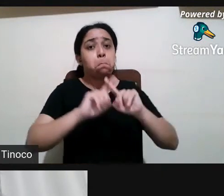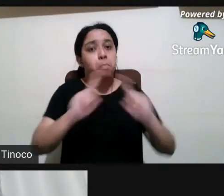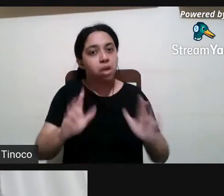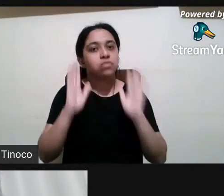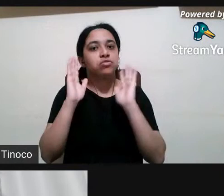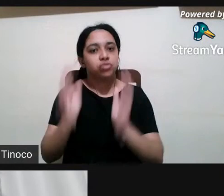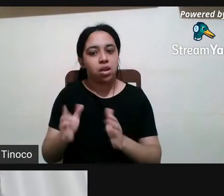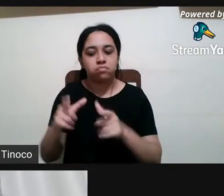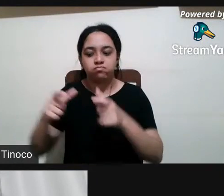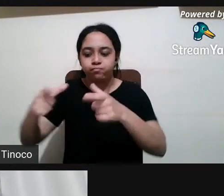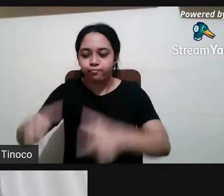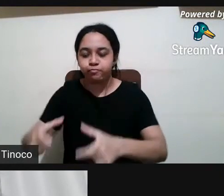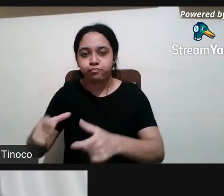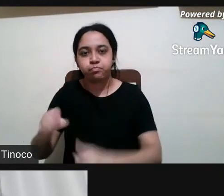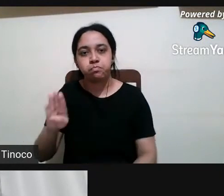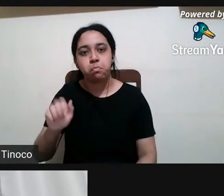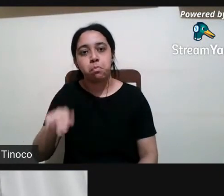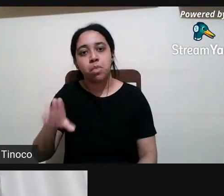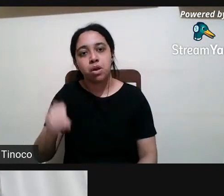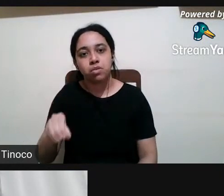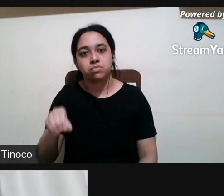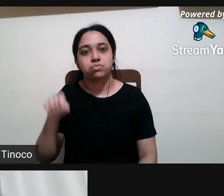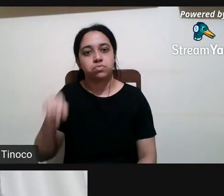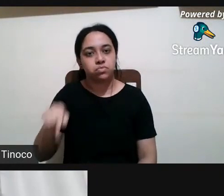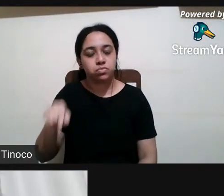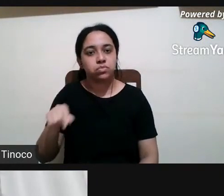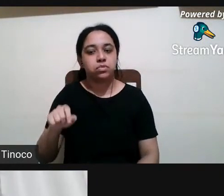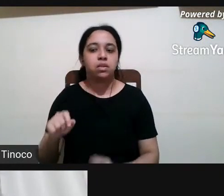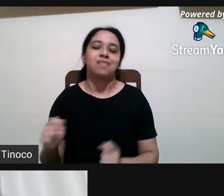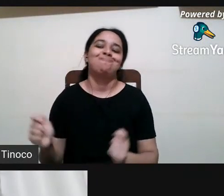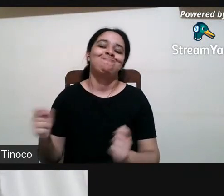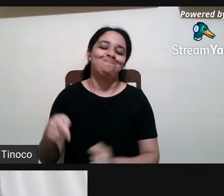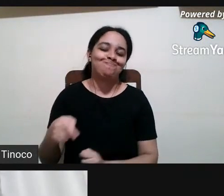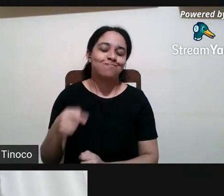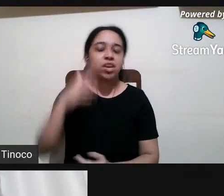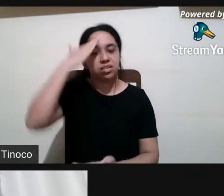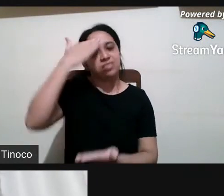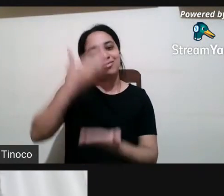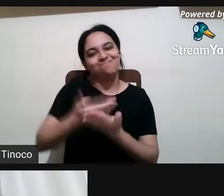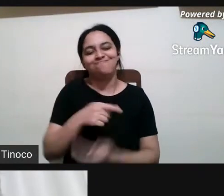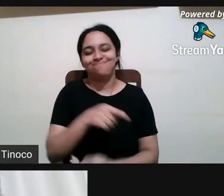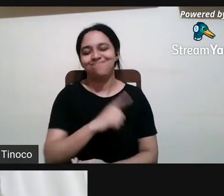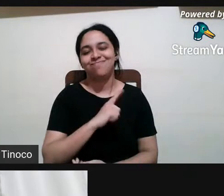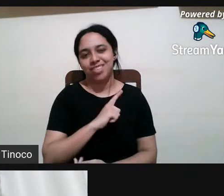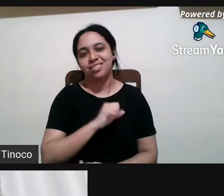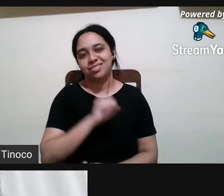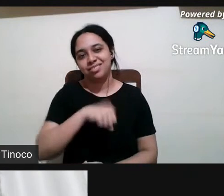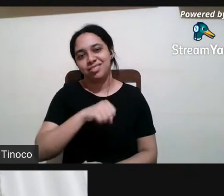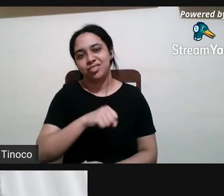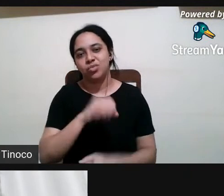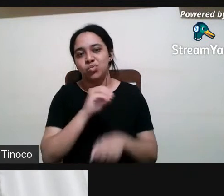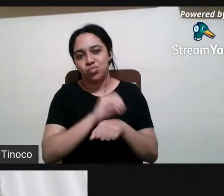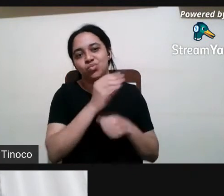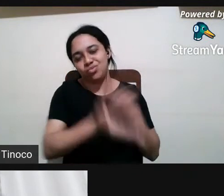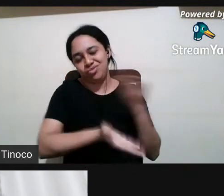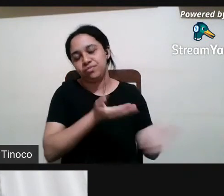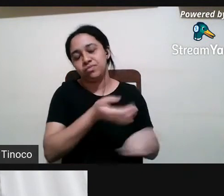de banco natural, existe uma possibilidade que haja também em cultivo, né? Lembrando